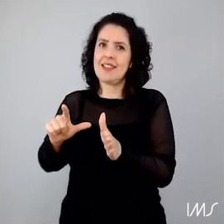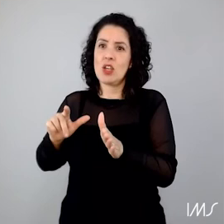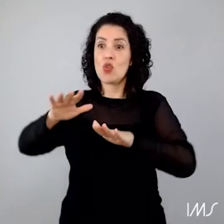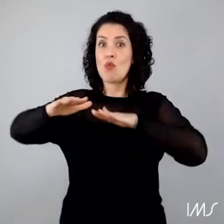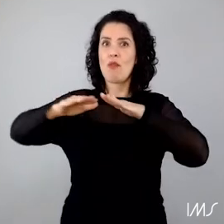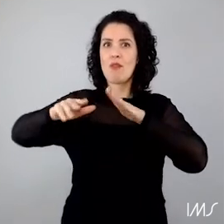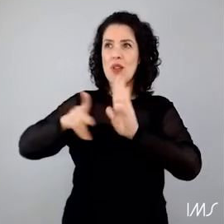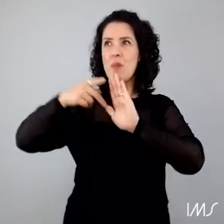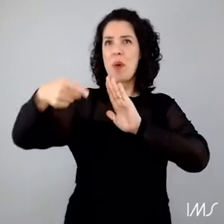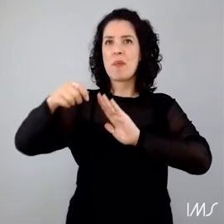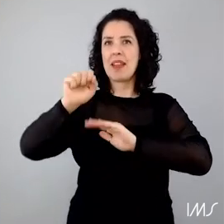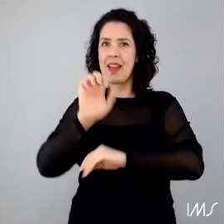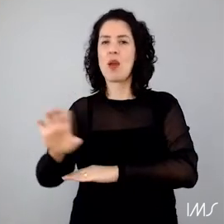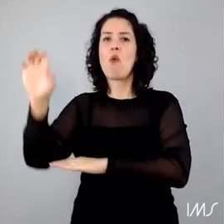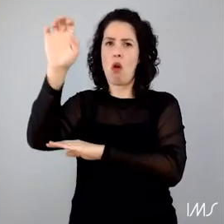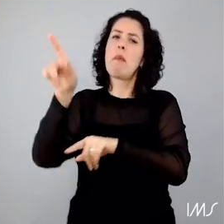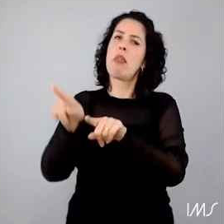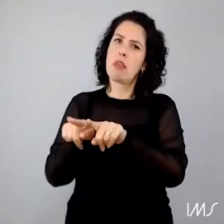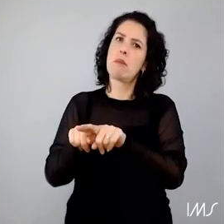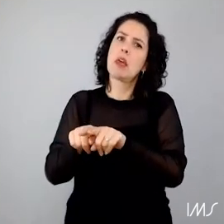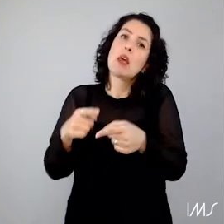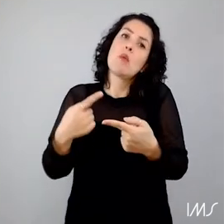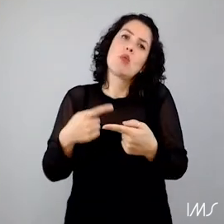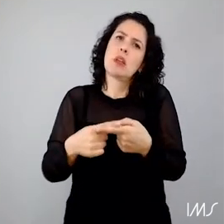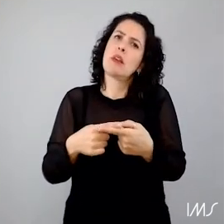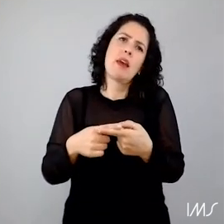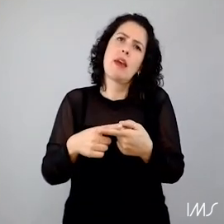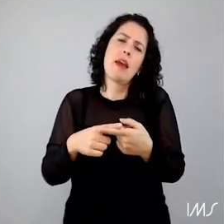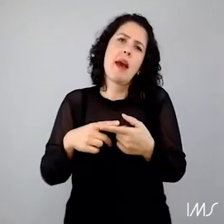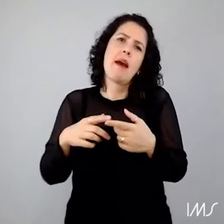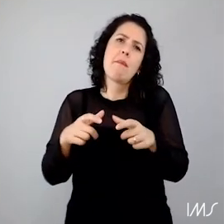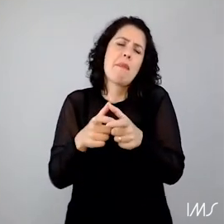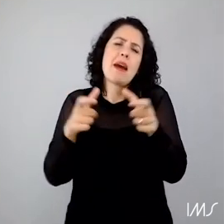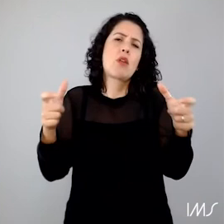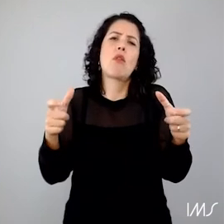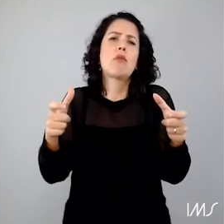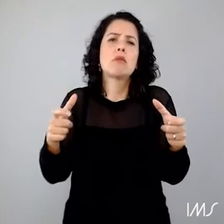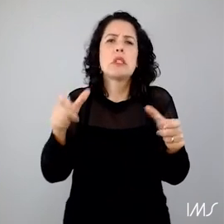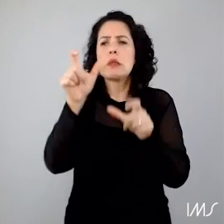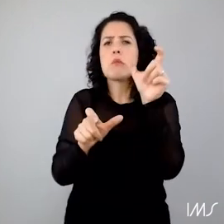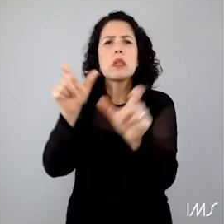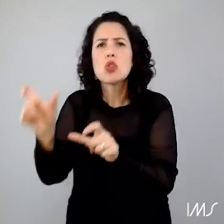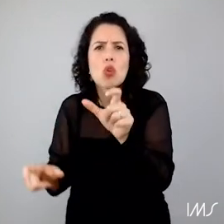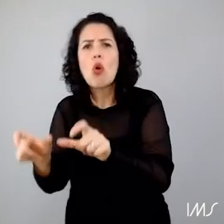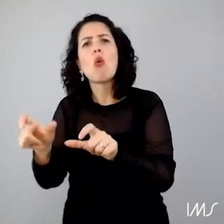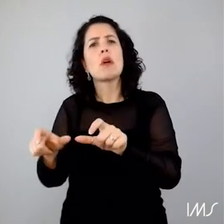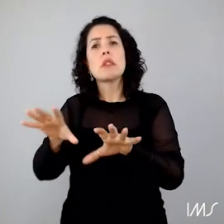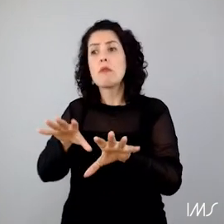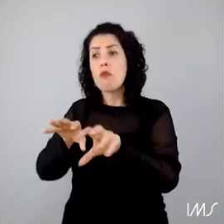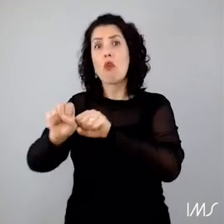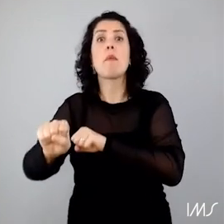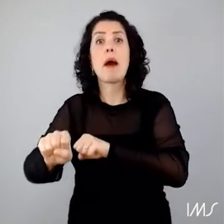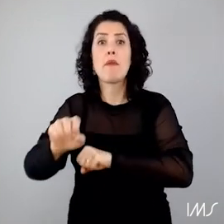inclusive Anne Cartier-Bresson, é uma figura essencial na França, no campo da conservação fotográfica. Também se formou nos Estados